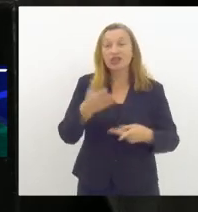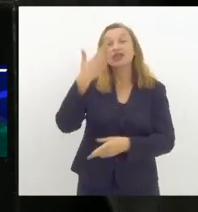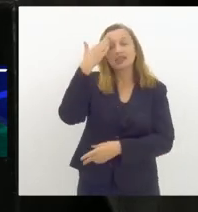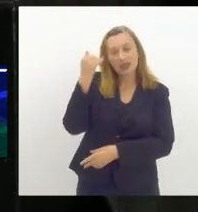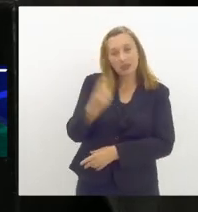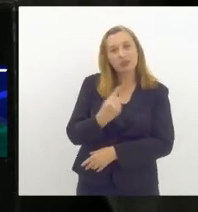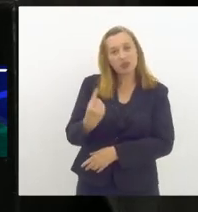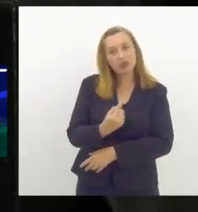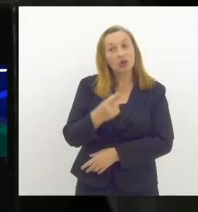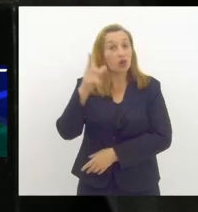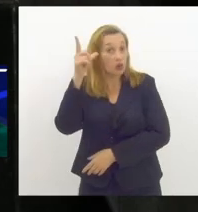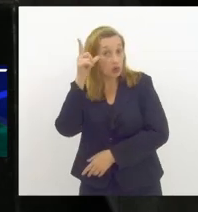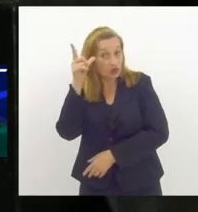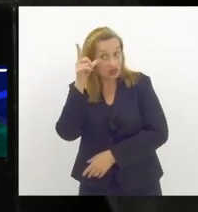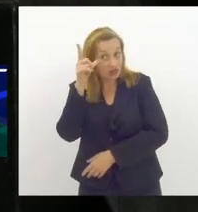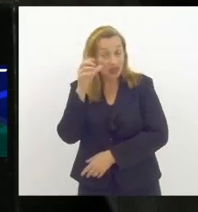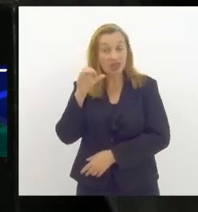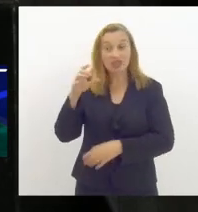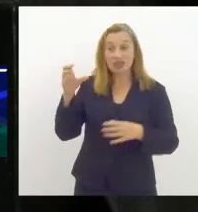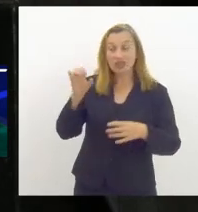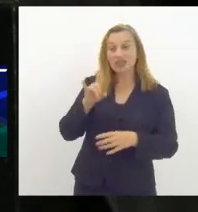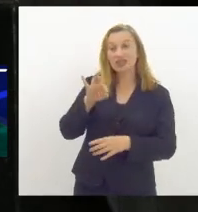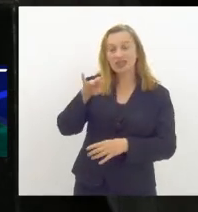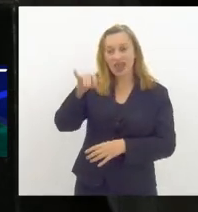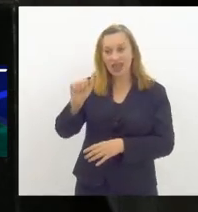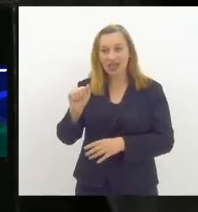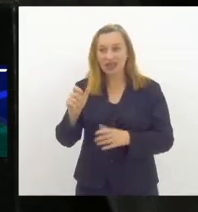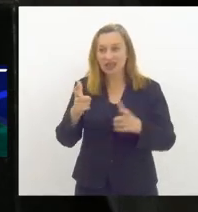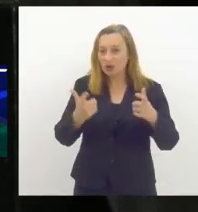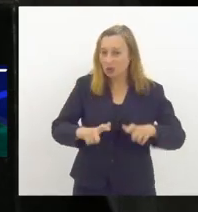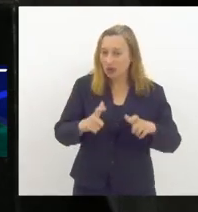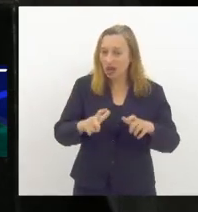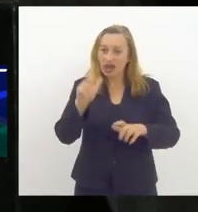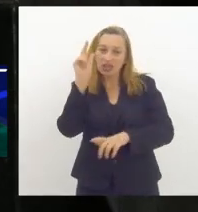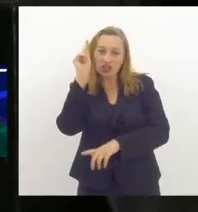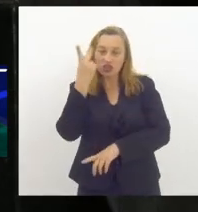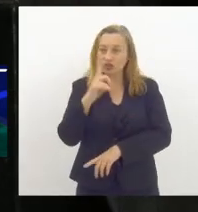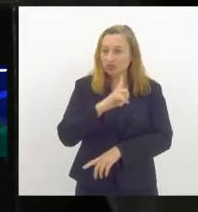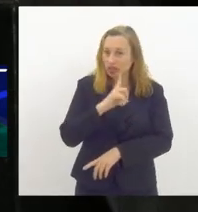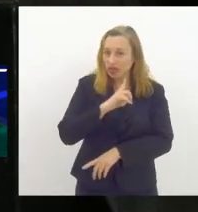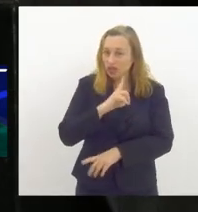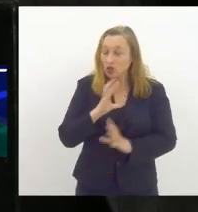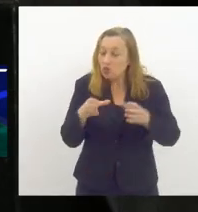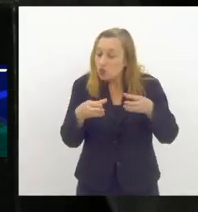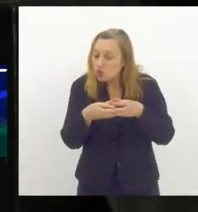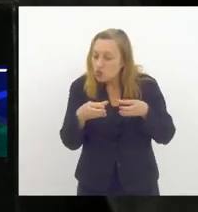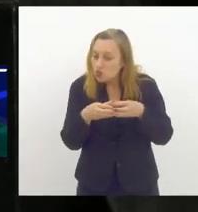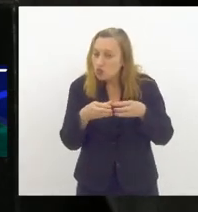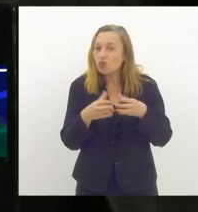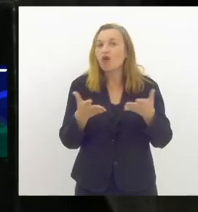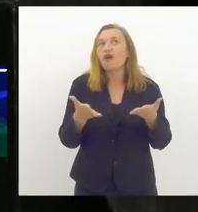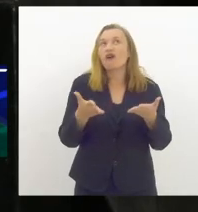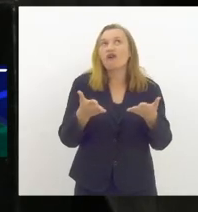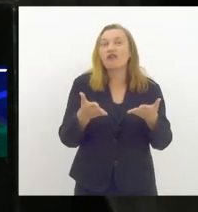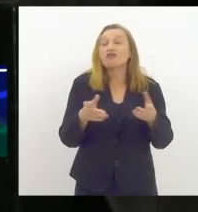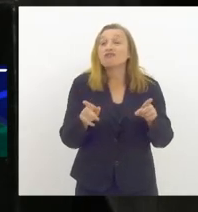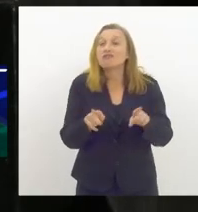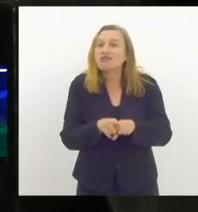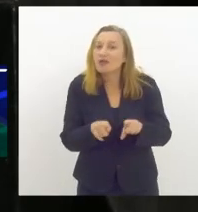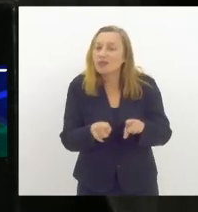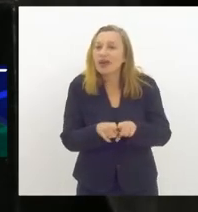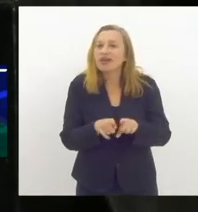sabemos do sim e Célia que ali naquele Centro Histórico tem um grupo digamos é